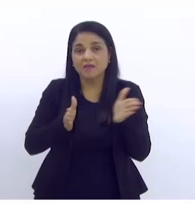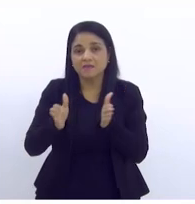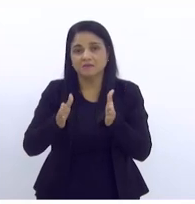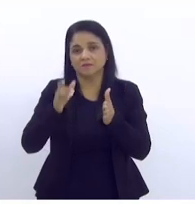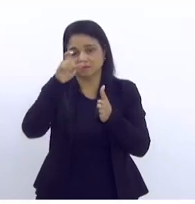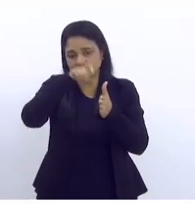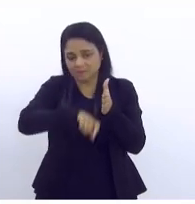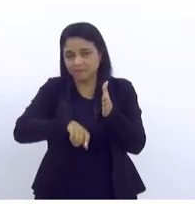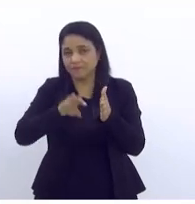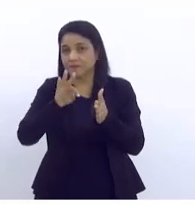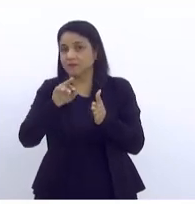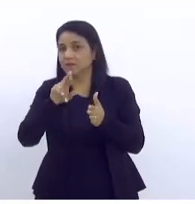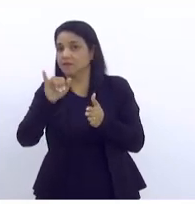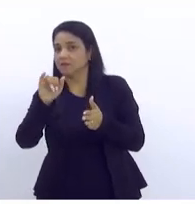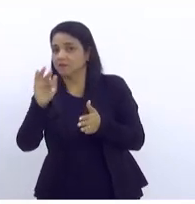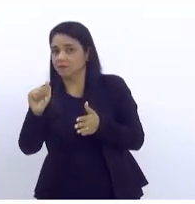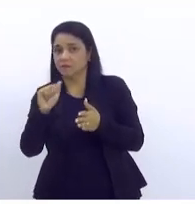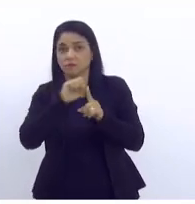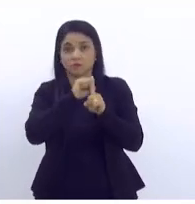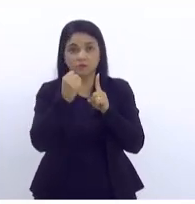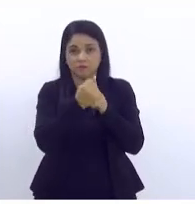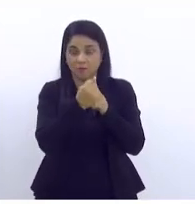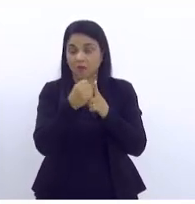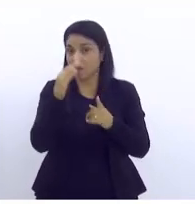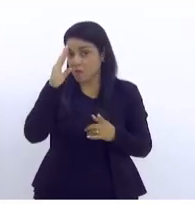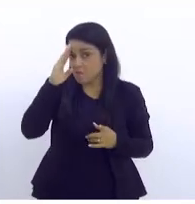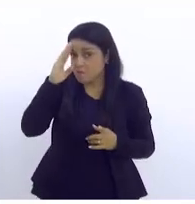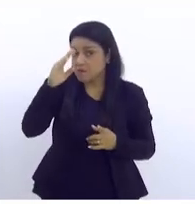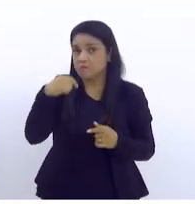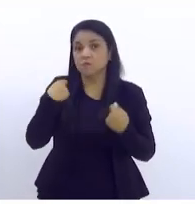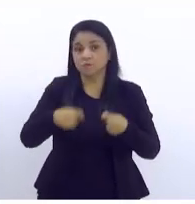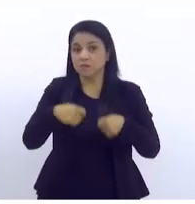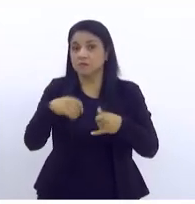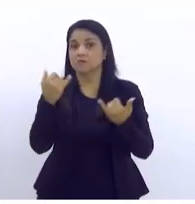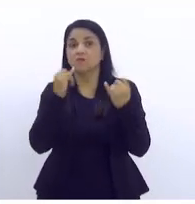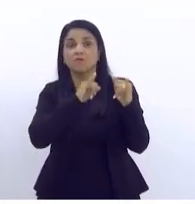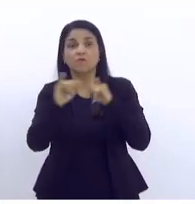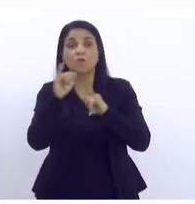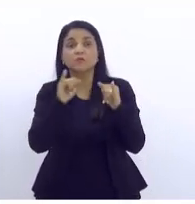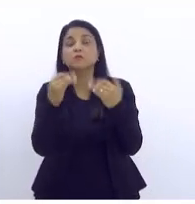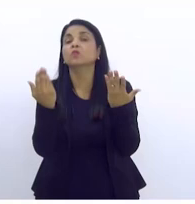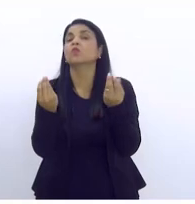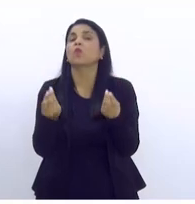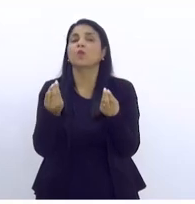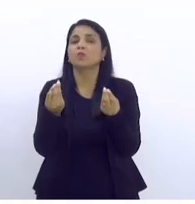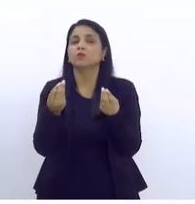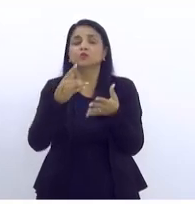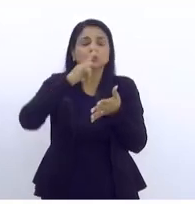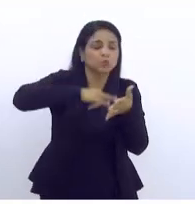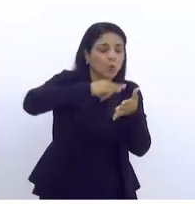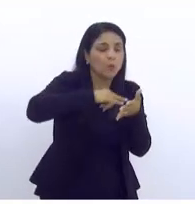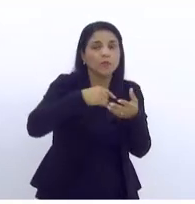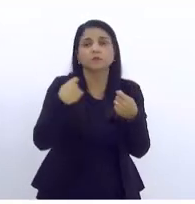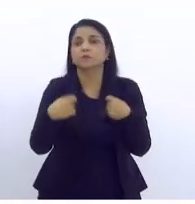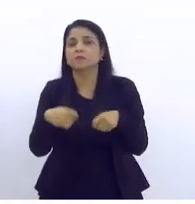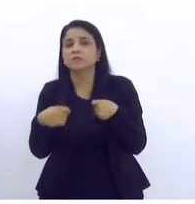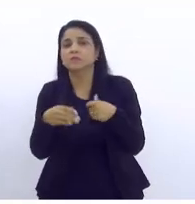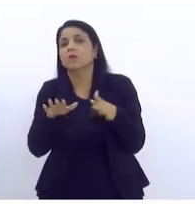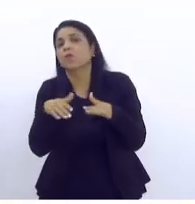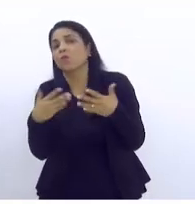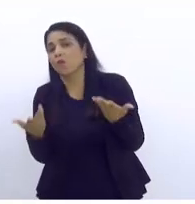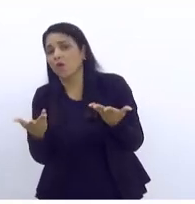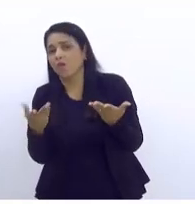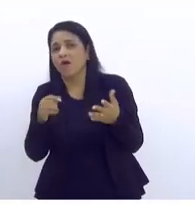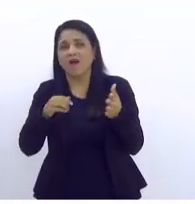tá eh tem que ter né a pessoa quer a tarifa social como é que ela vai fazer Quais são os documentos que ela precisa eh ela